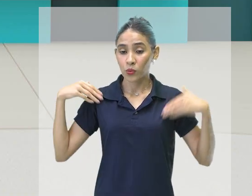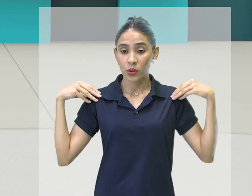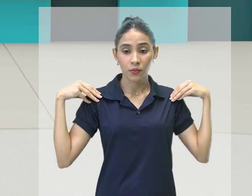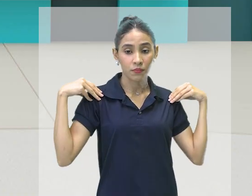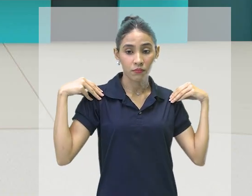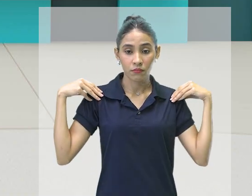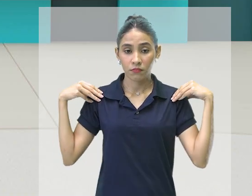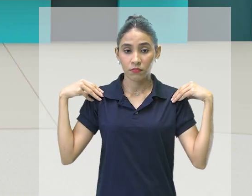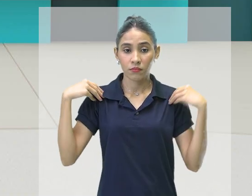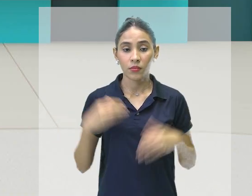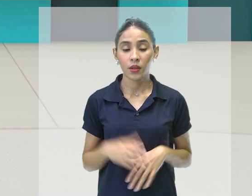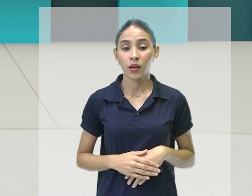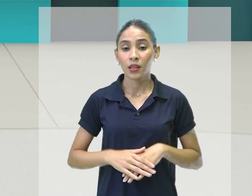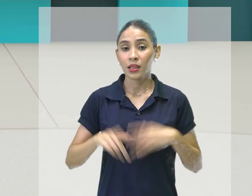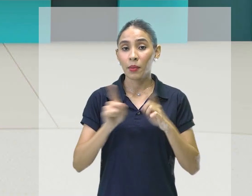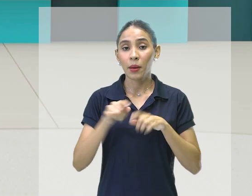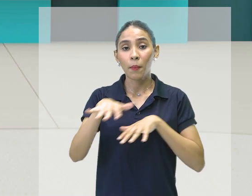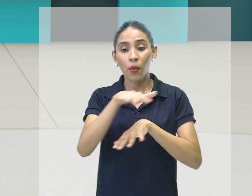posturas,